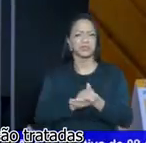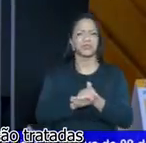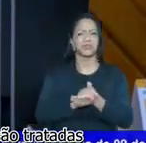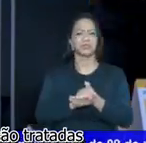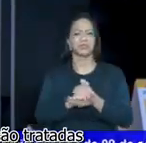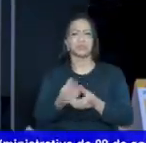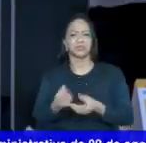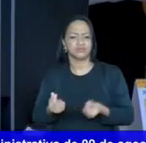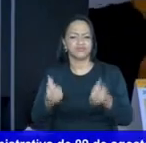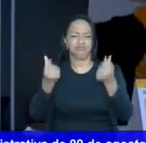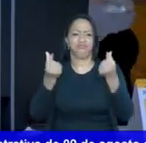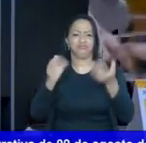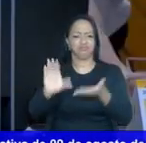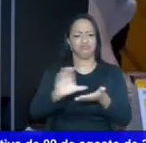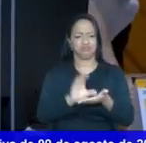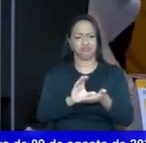tratadas, né,